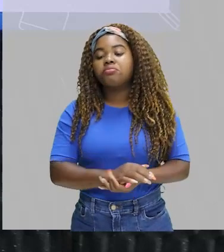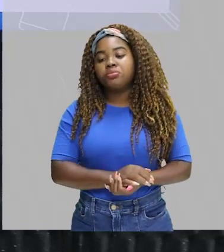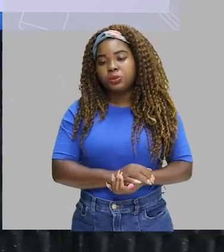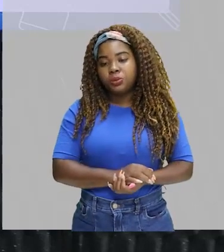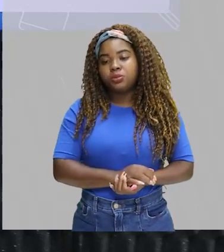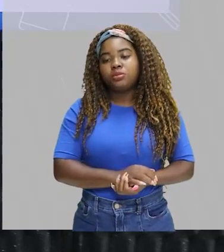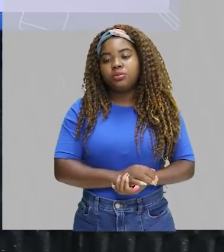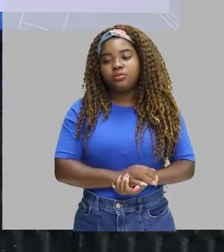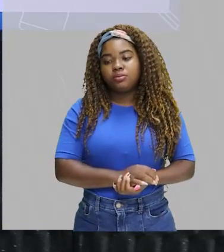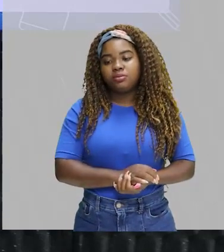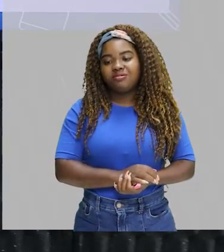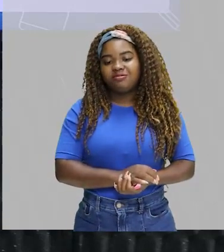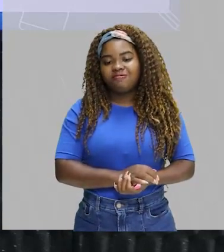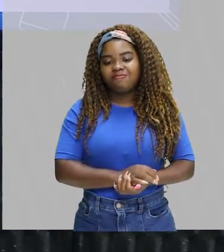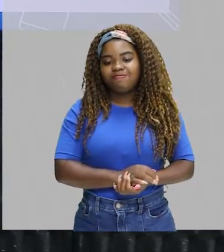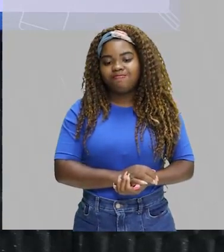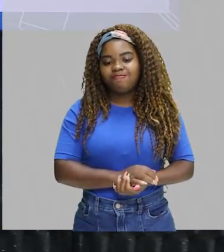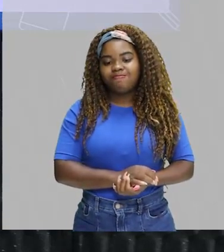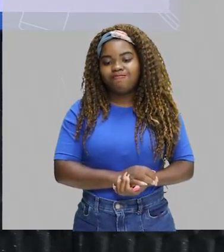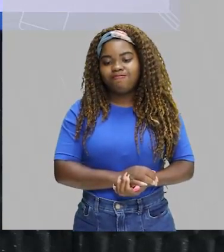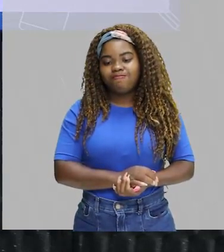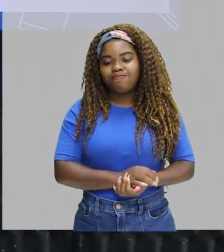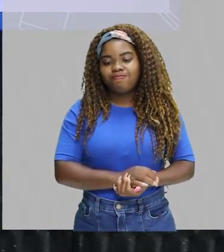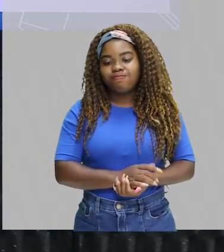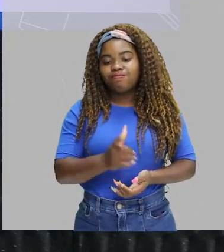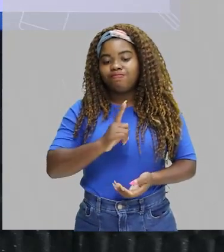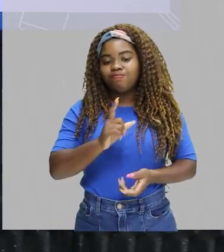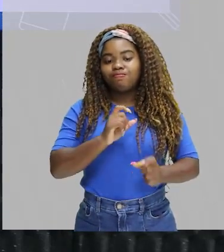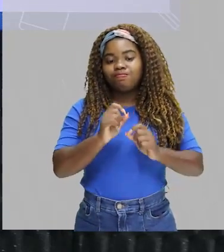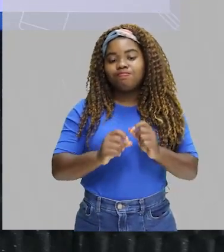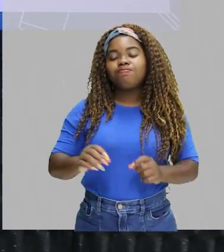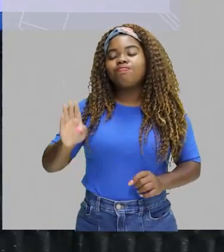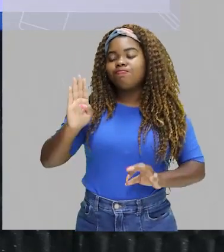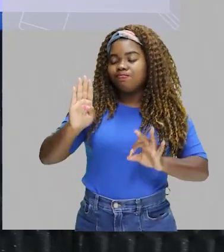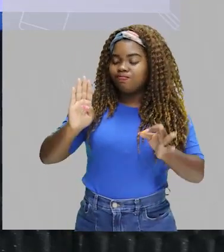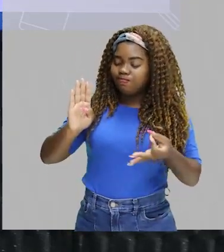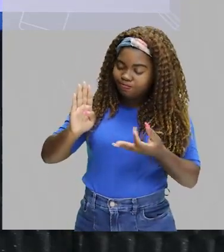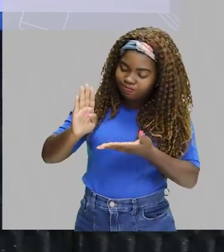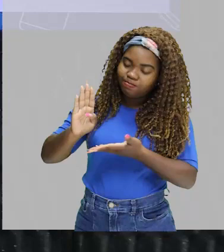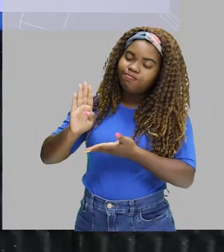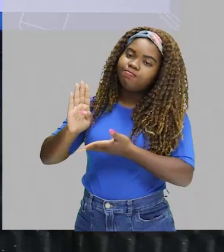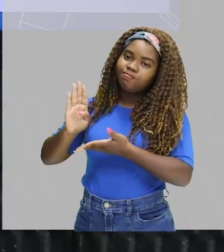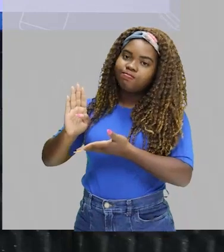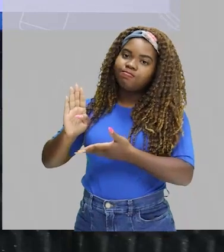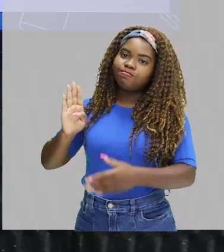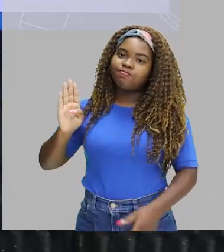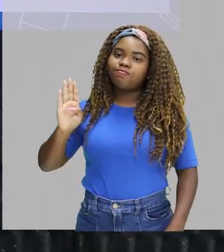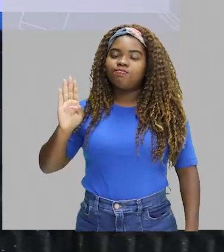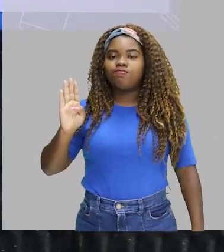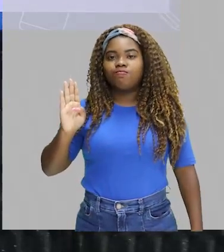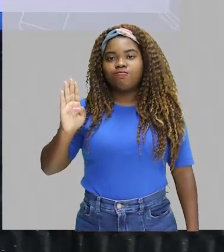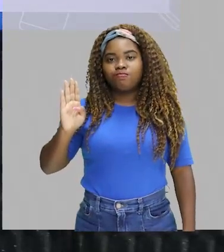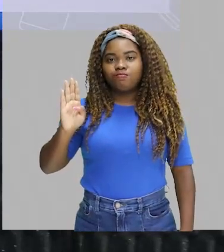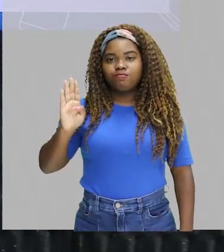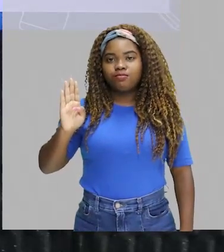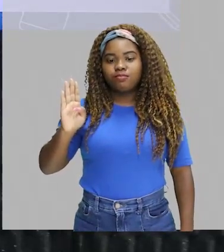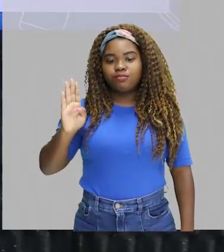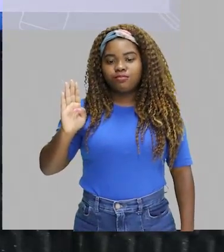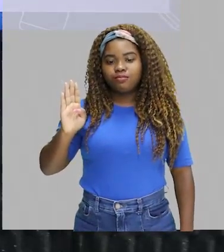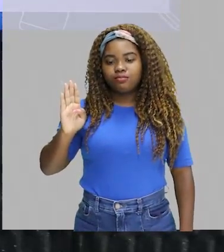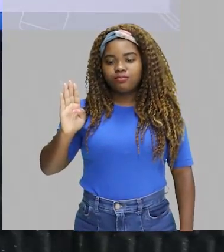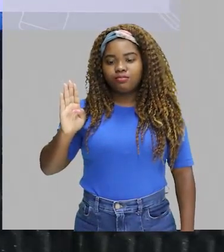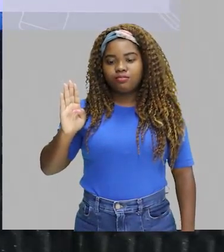ao pragmatismo. Então aqui nós vamos assinalar, obviamente, a letra B de bola. A letra B de bola traz para as